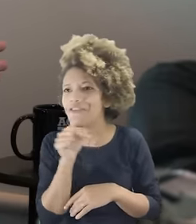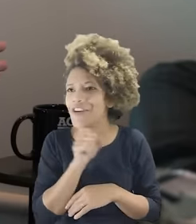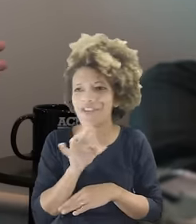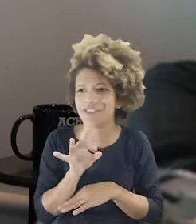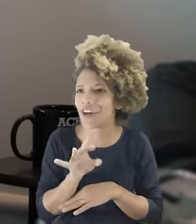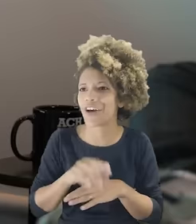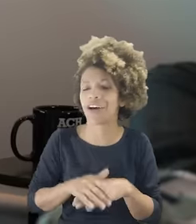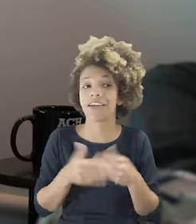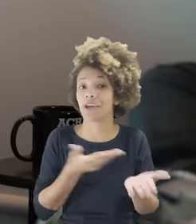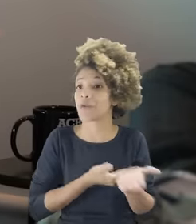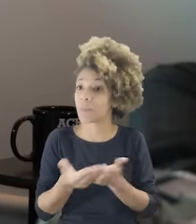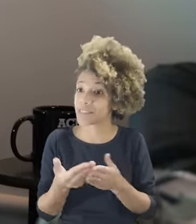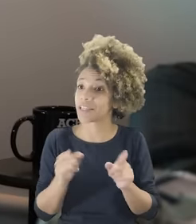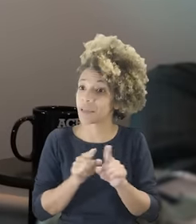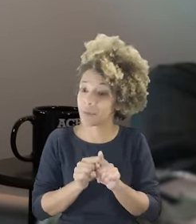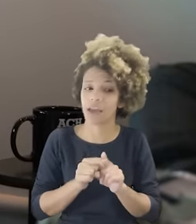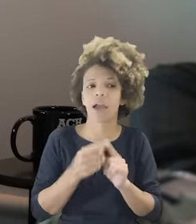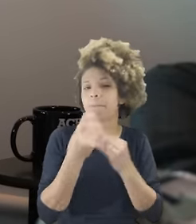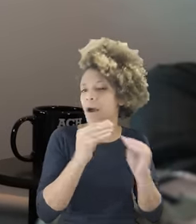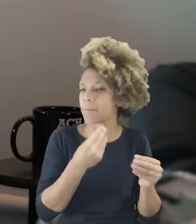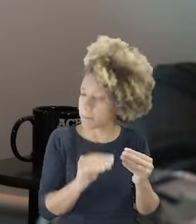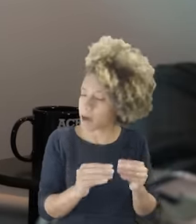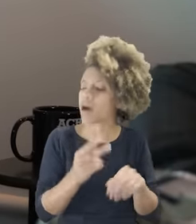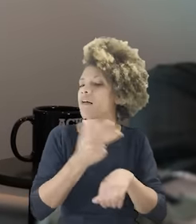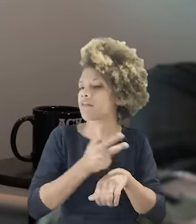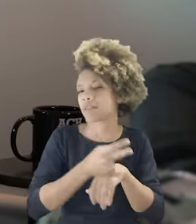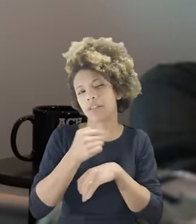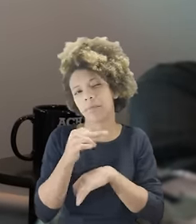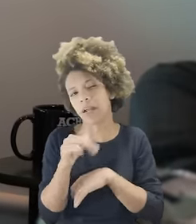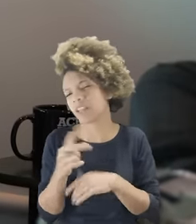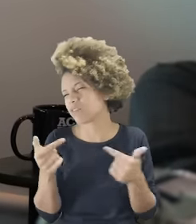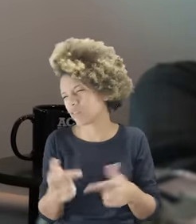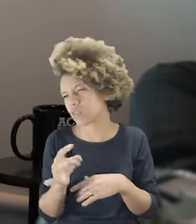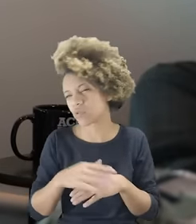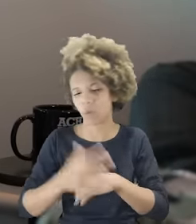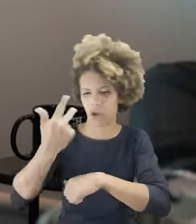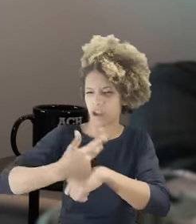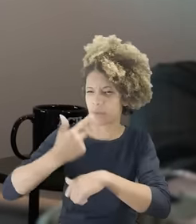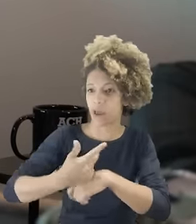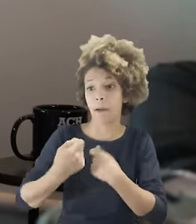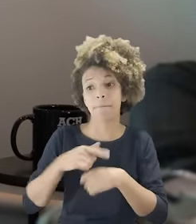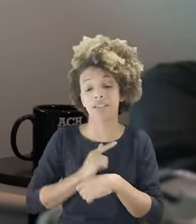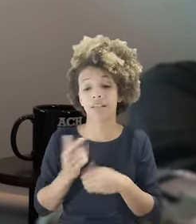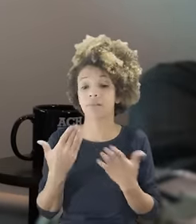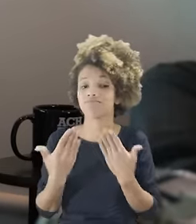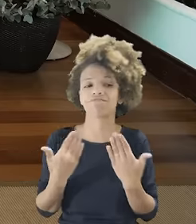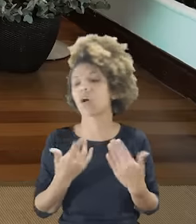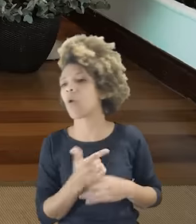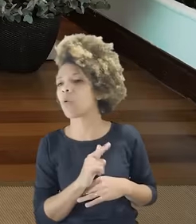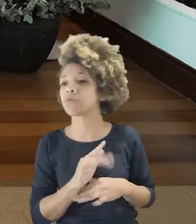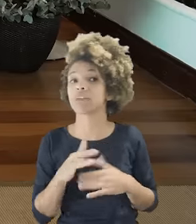Branca assim só Senhorinha E aí eu comecei a fazer vlog da Marlene todo dia vlog da Marlene daí eu comecei a achar tá muito chato só falando com a câmera não tinha que criar uma outra dinâmica